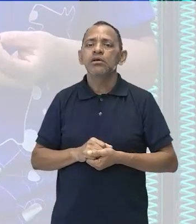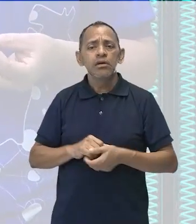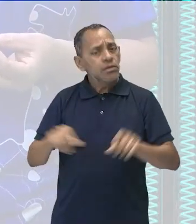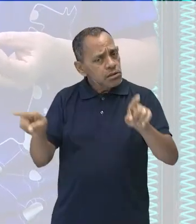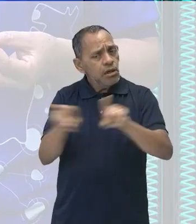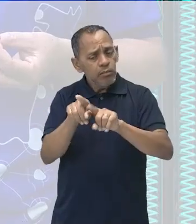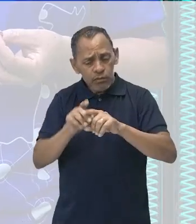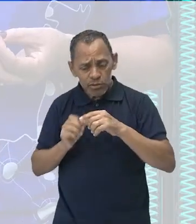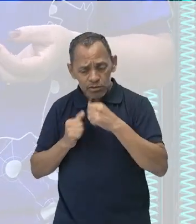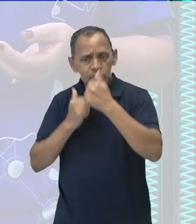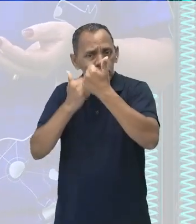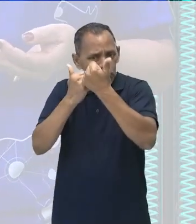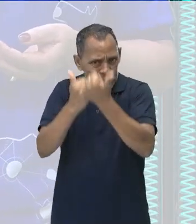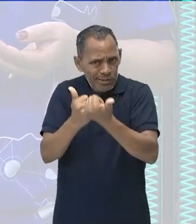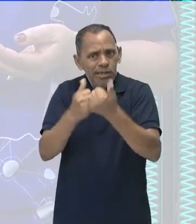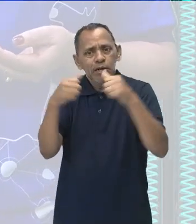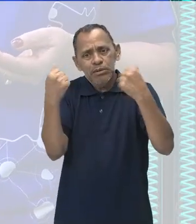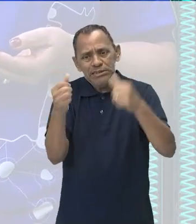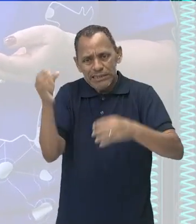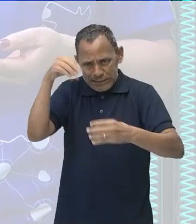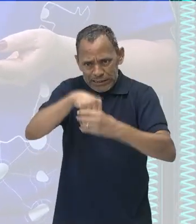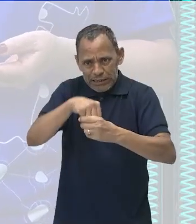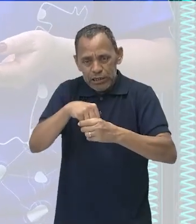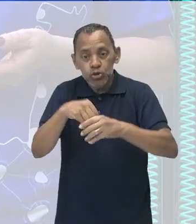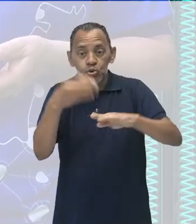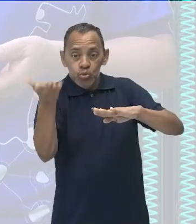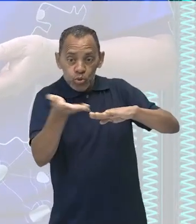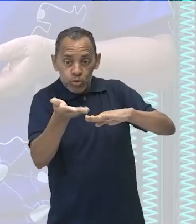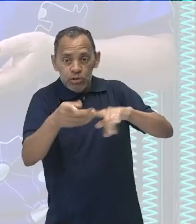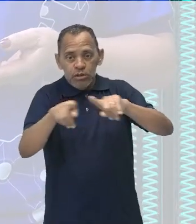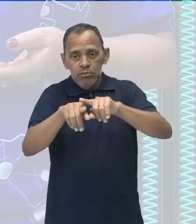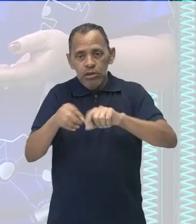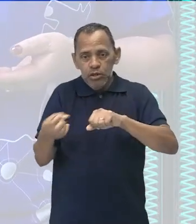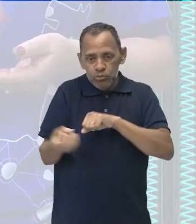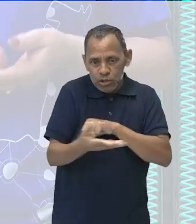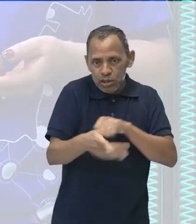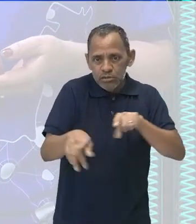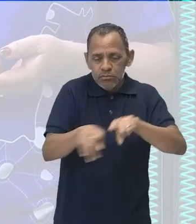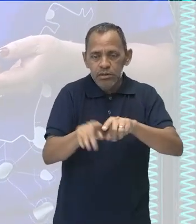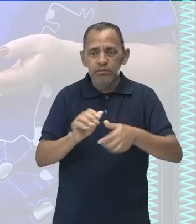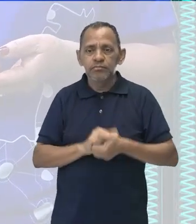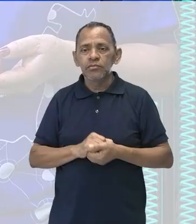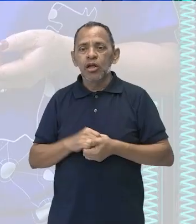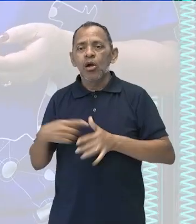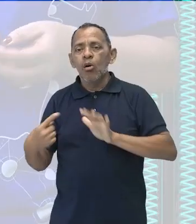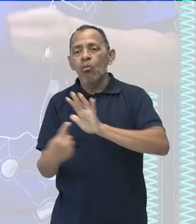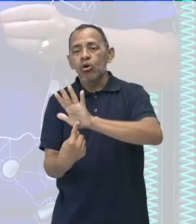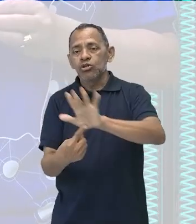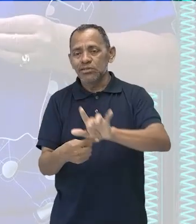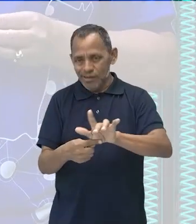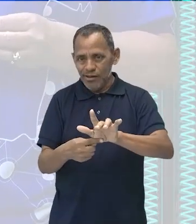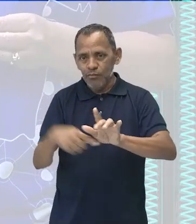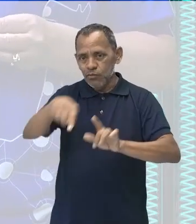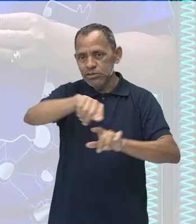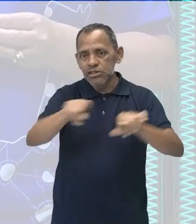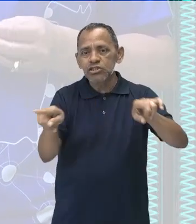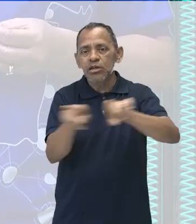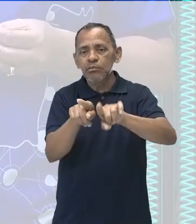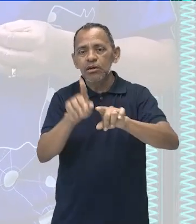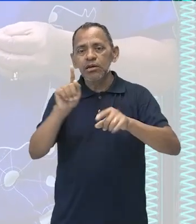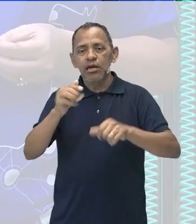uma necessidade dentro do contemporâneo e dentro do moderno. Eu trouxe para vocês aqui